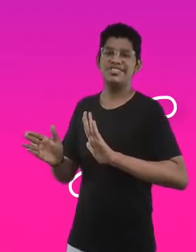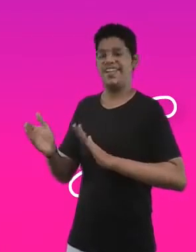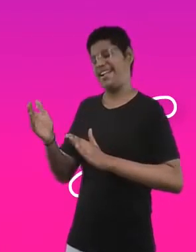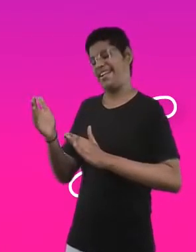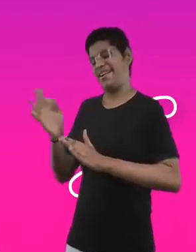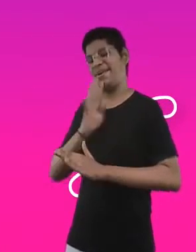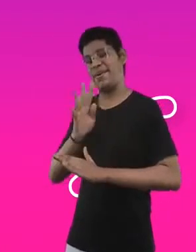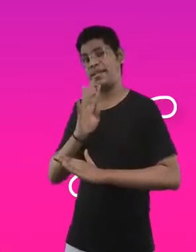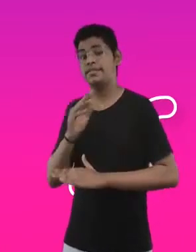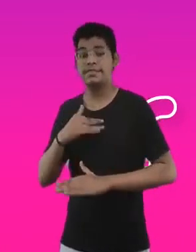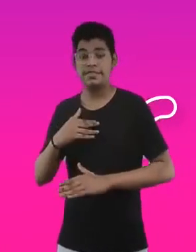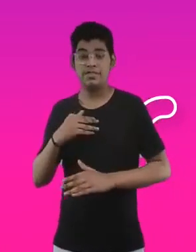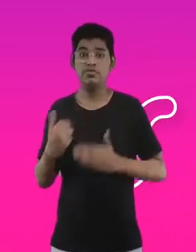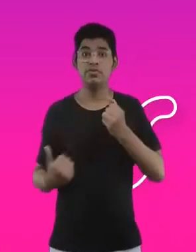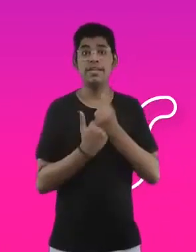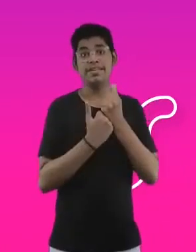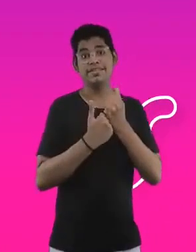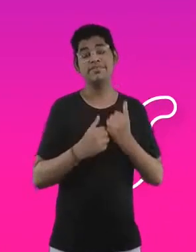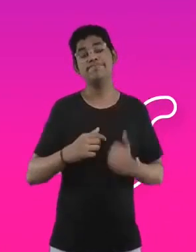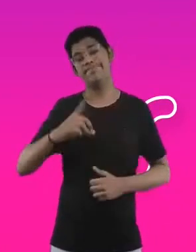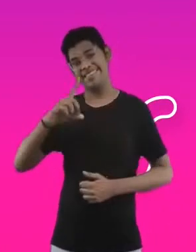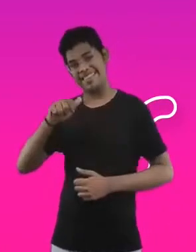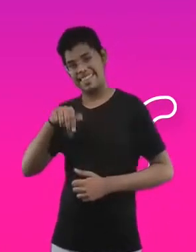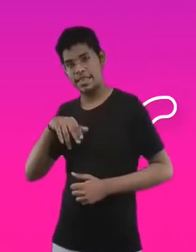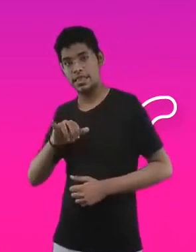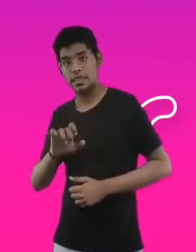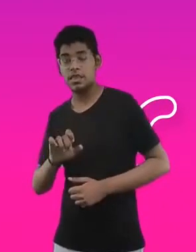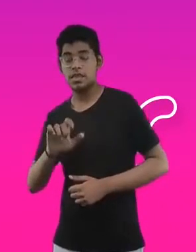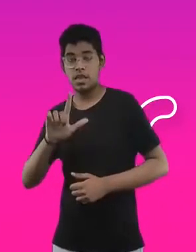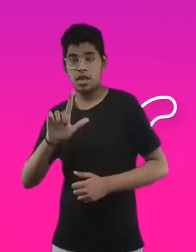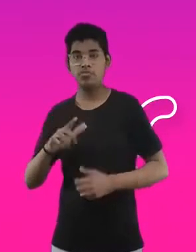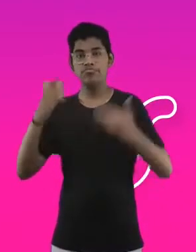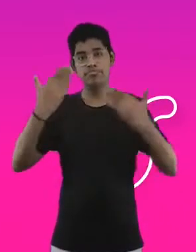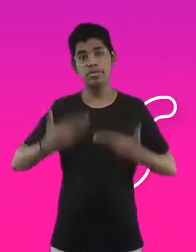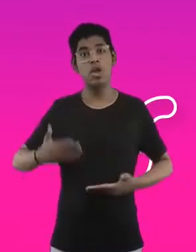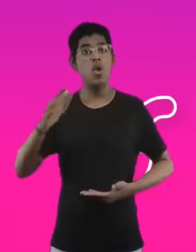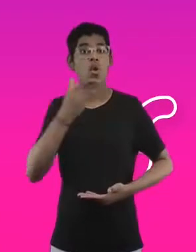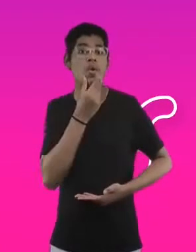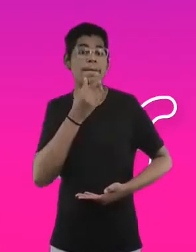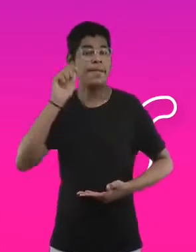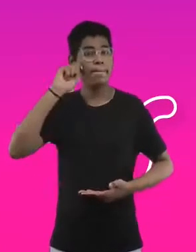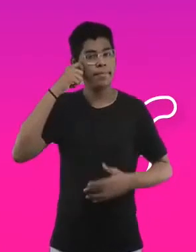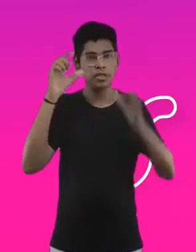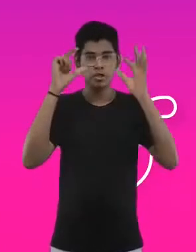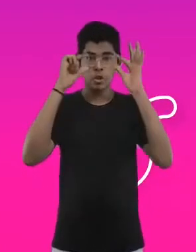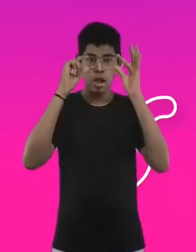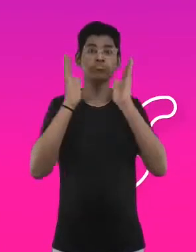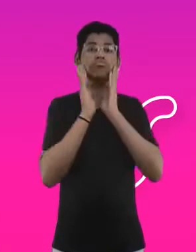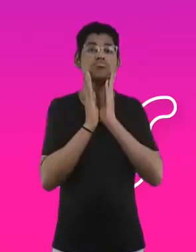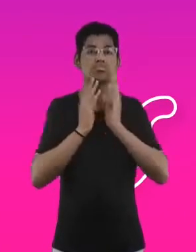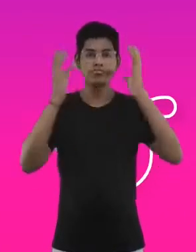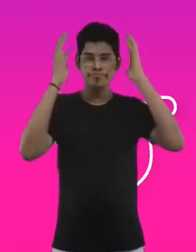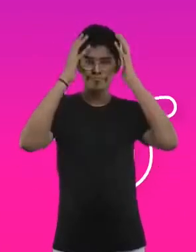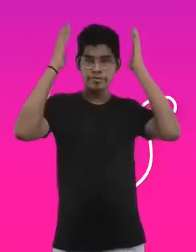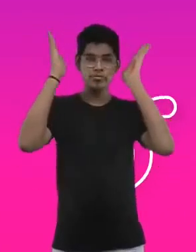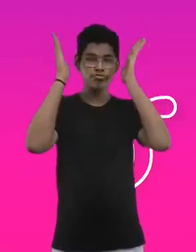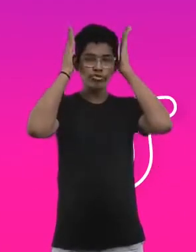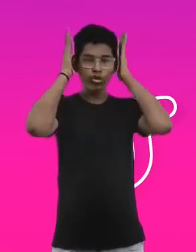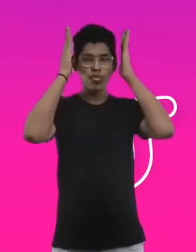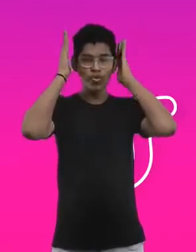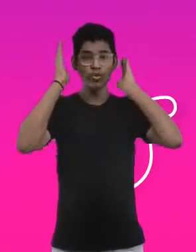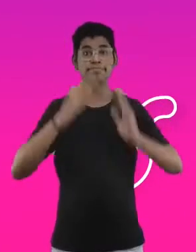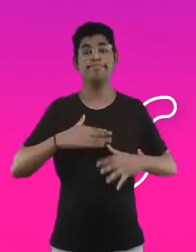eu sou Daniel Torquato, eu sou um homem negro de óculos, barba e cabelo black curto, estou vestido com uma